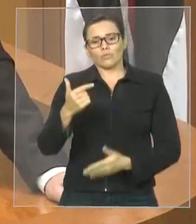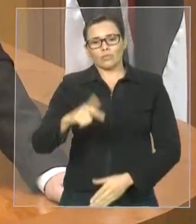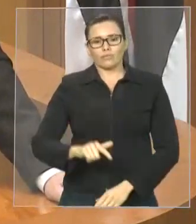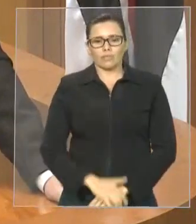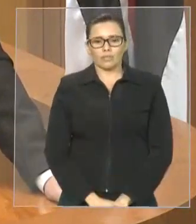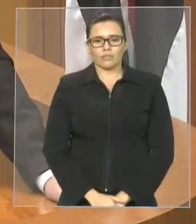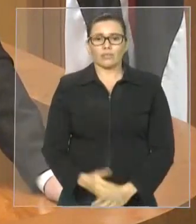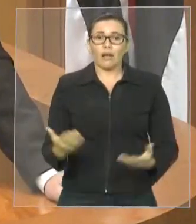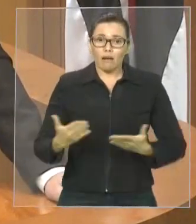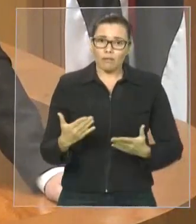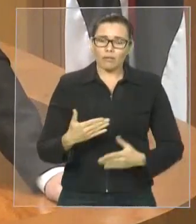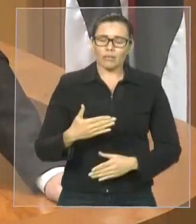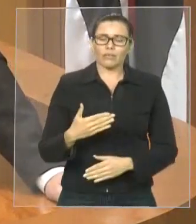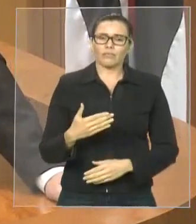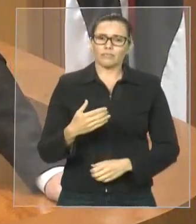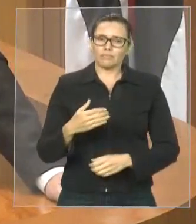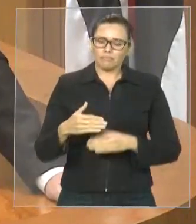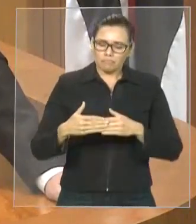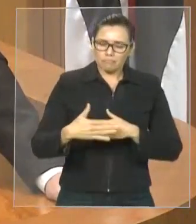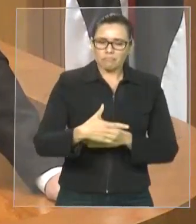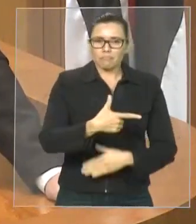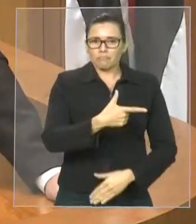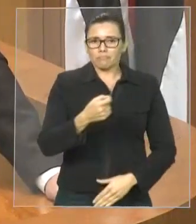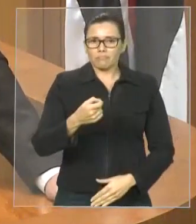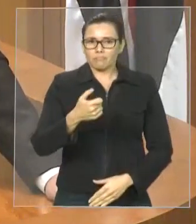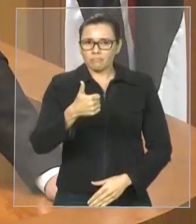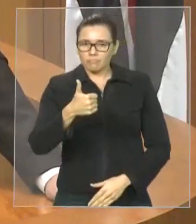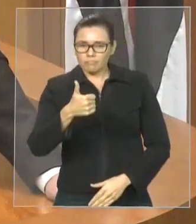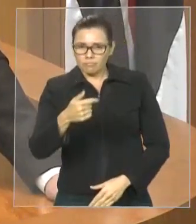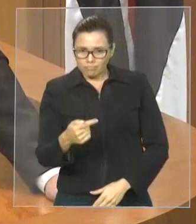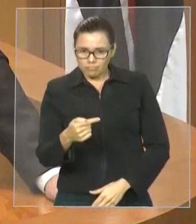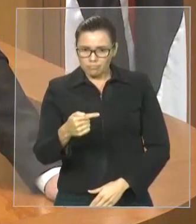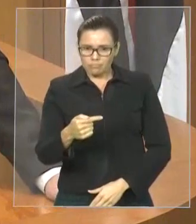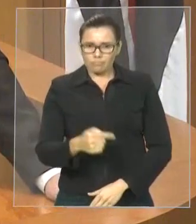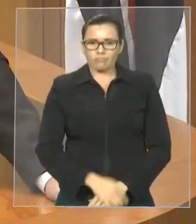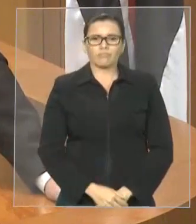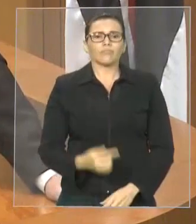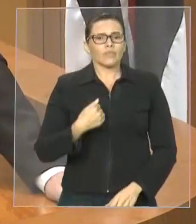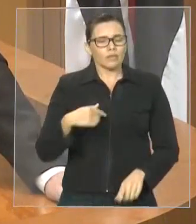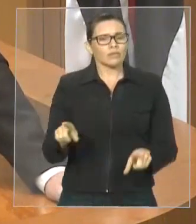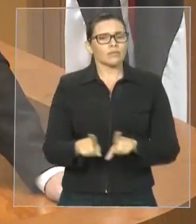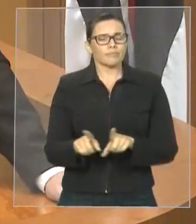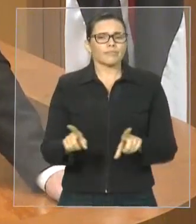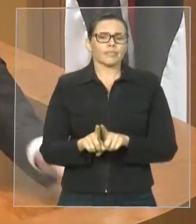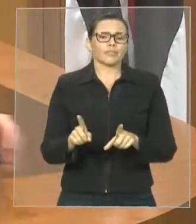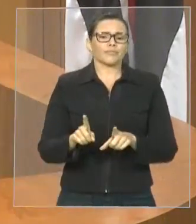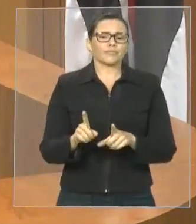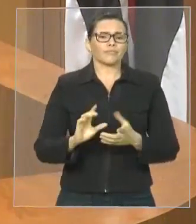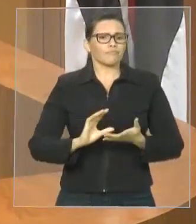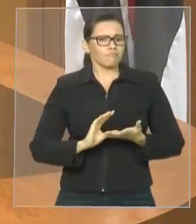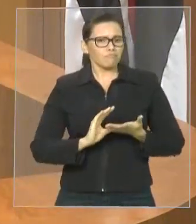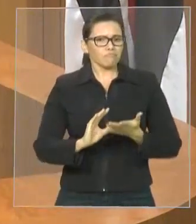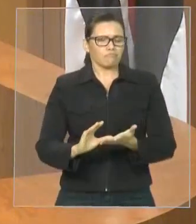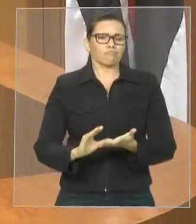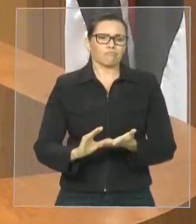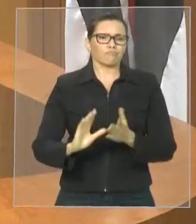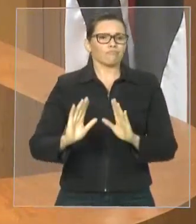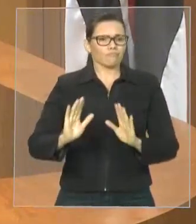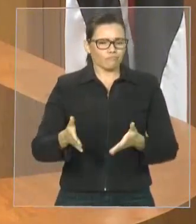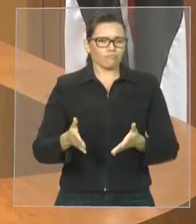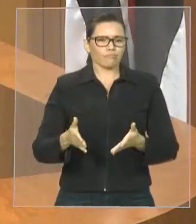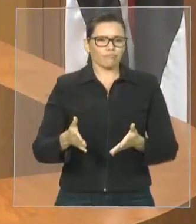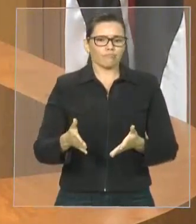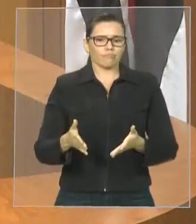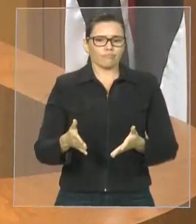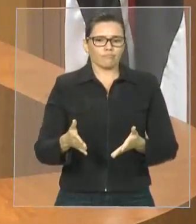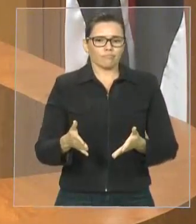do Anjo da Guarda. Até hoje o prefeito não apresentou o projeto para reformar. Isso já tem mais de 3 meses. Vocês sabem por que eu